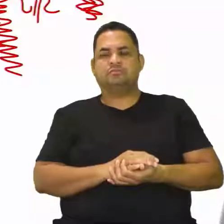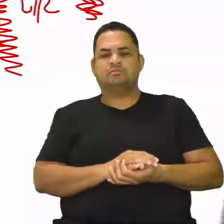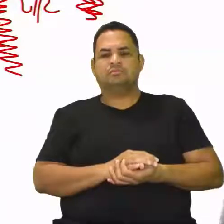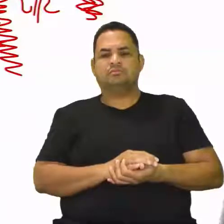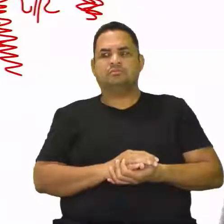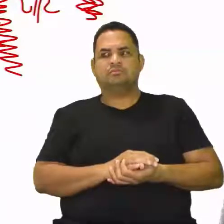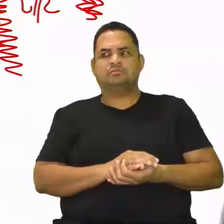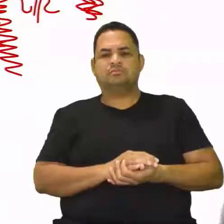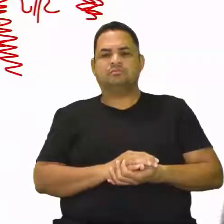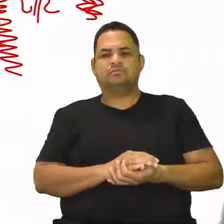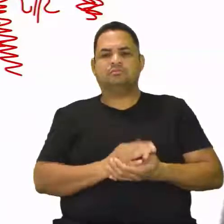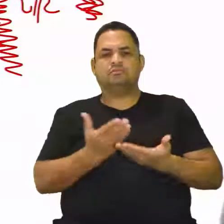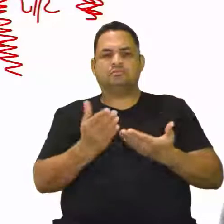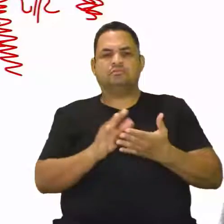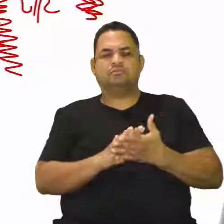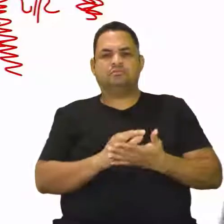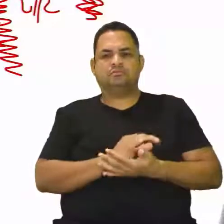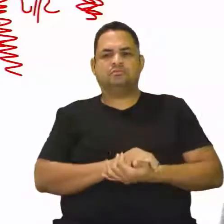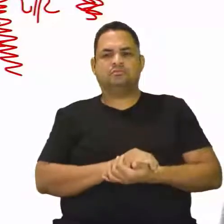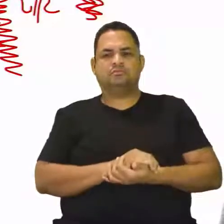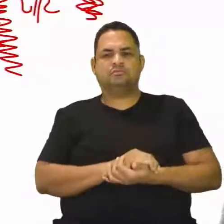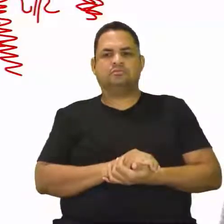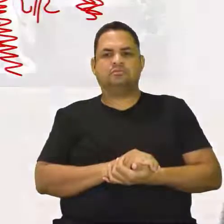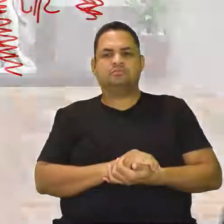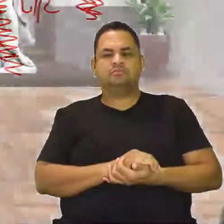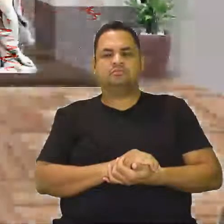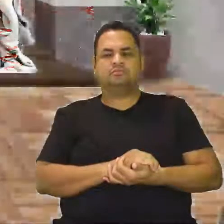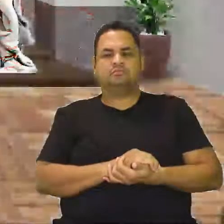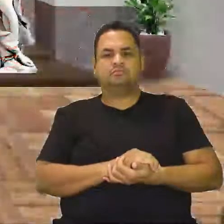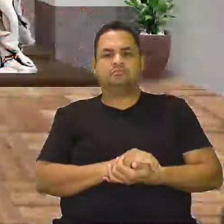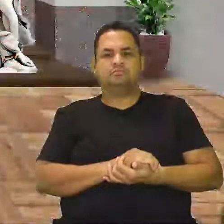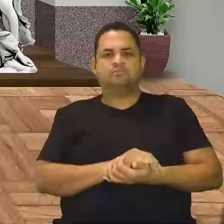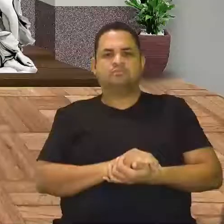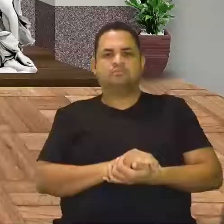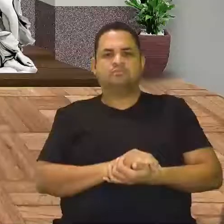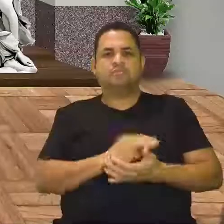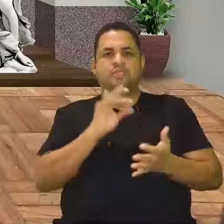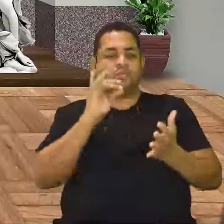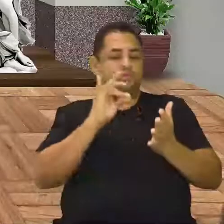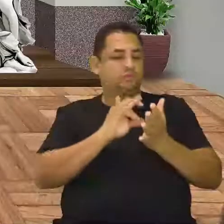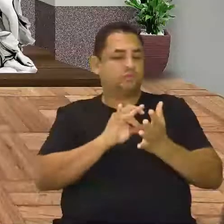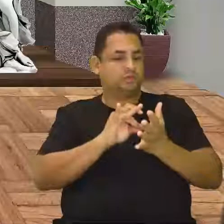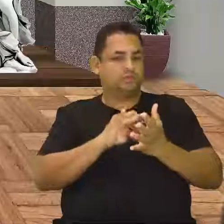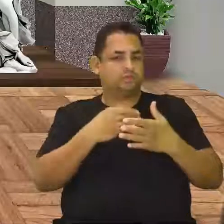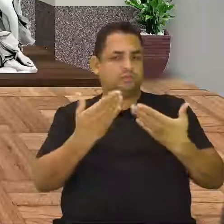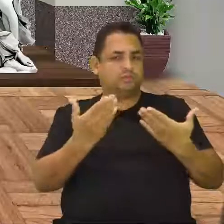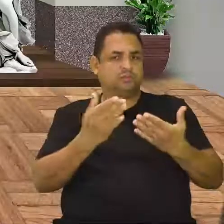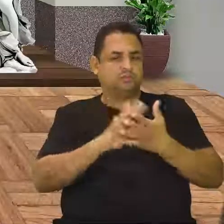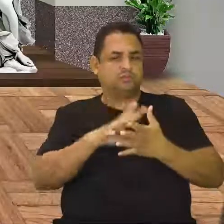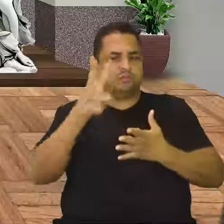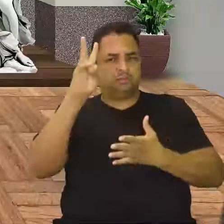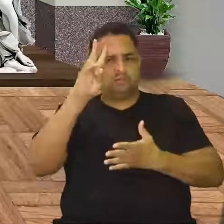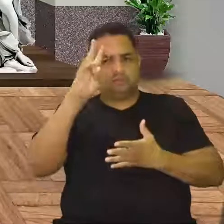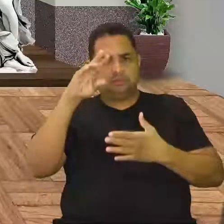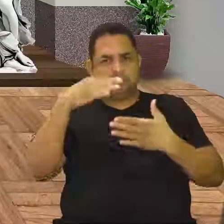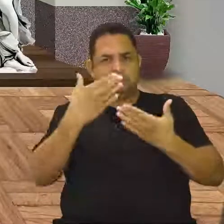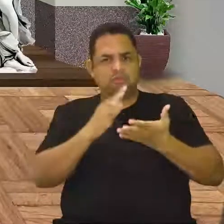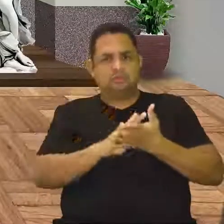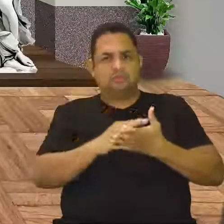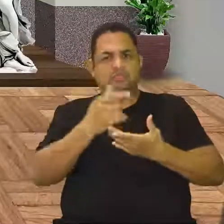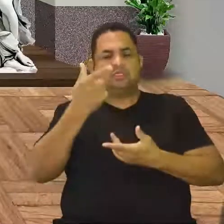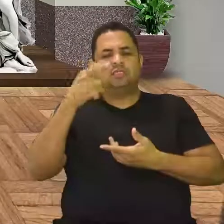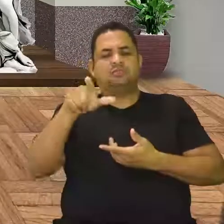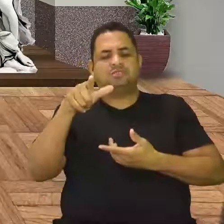ideia ver aqui para mim e para você ter uma ideia e os fatos a história